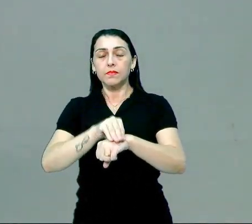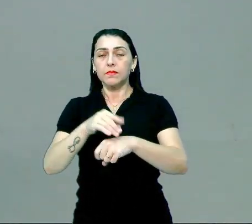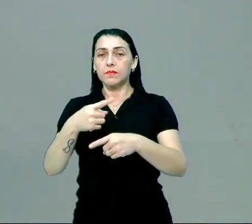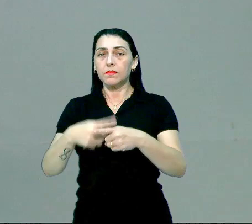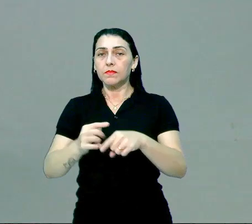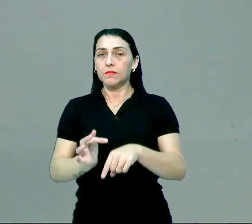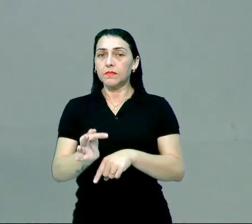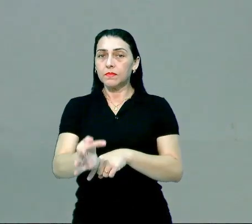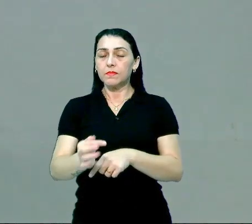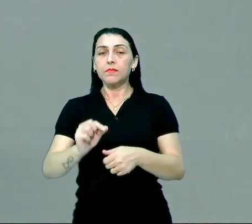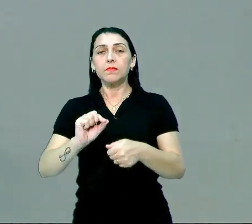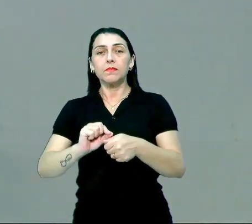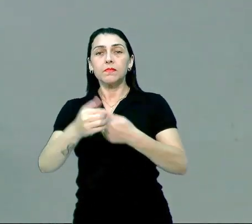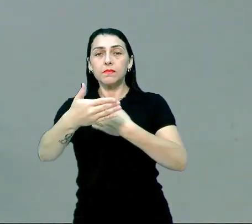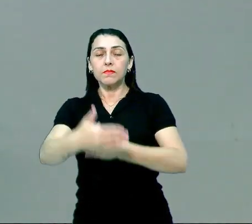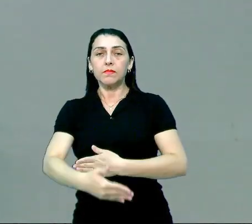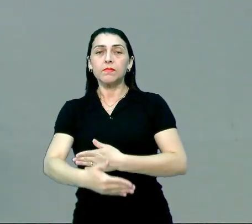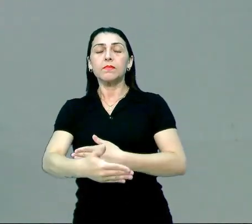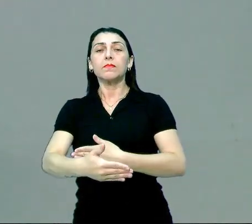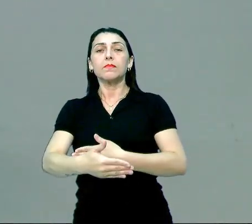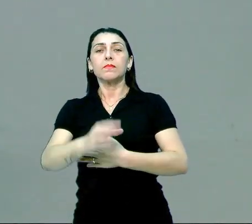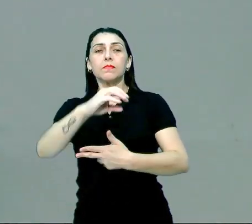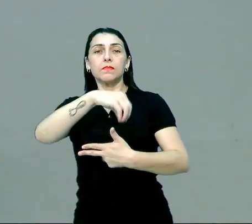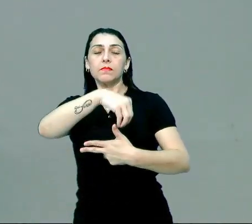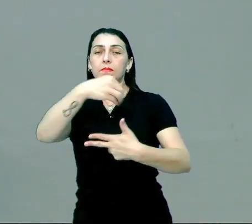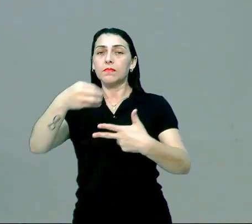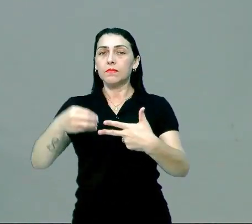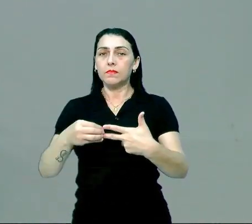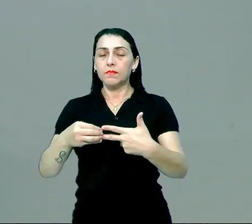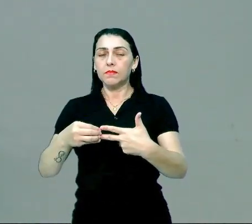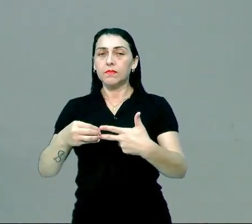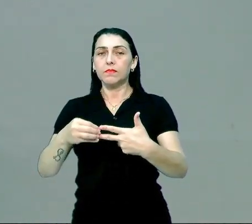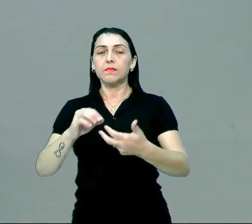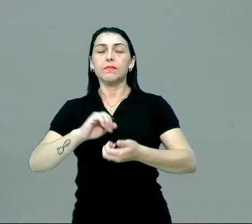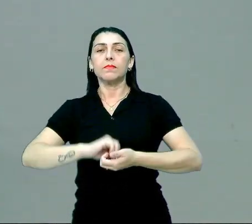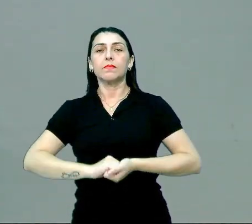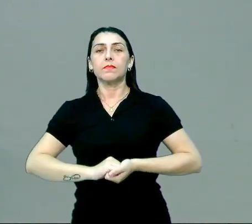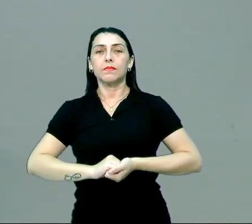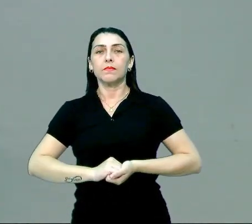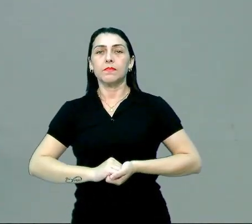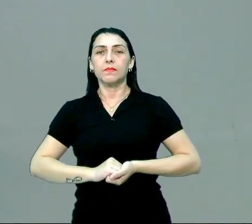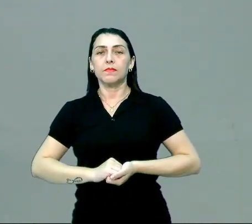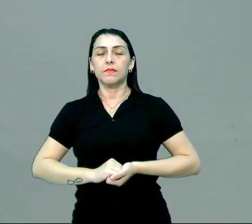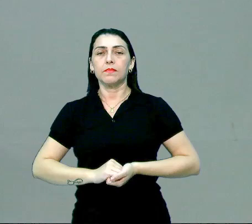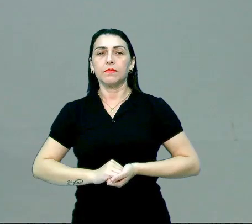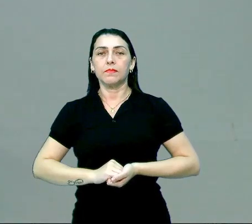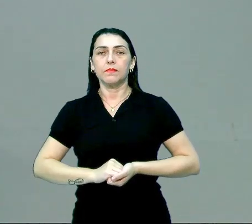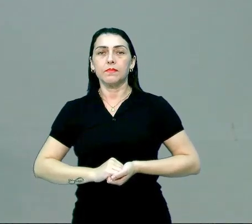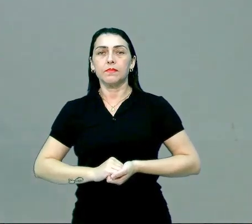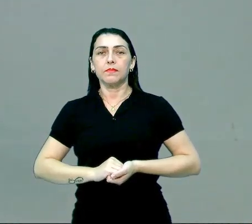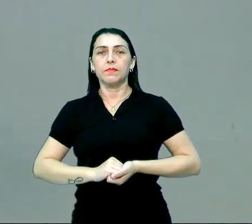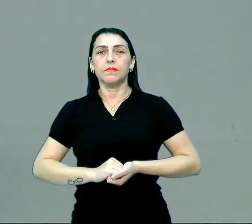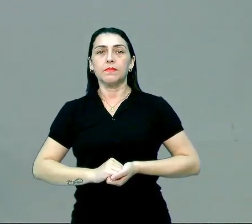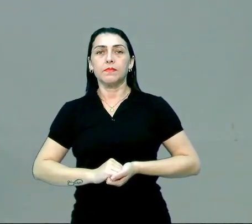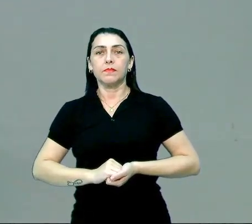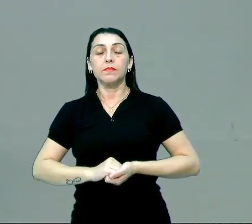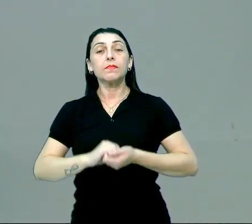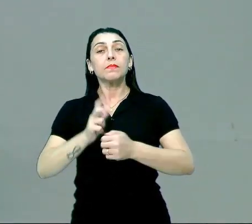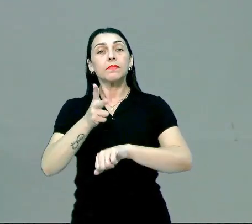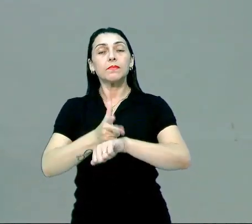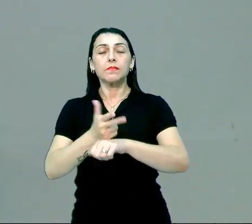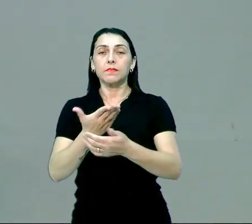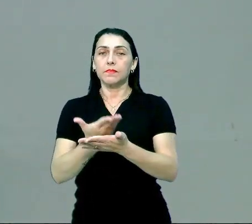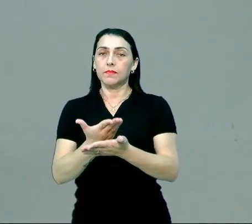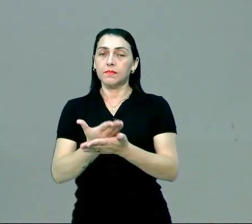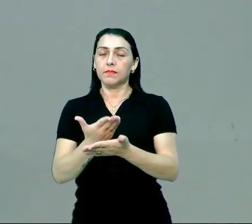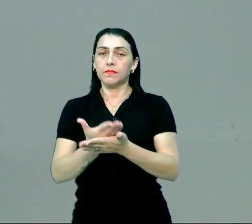porque brevemente você irá se submeter à prova do Exame Nacional do Ensino Médio. Nesta